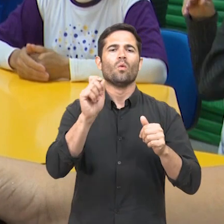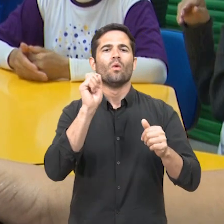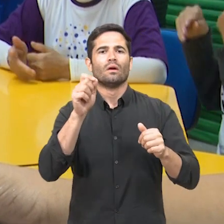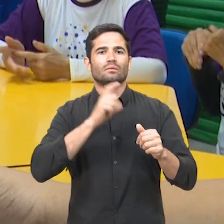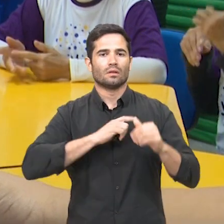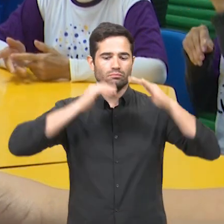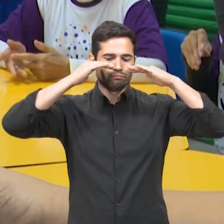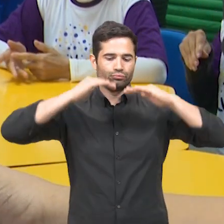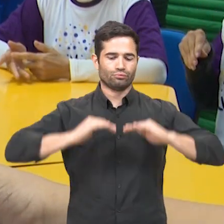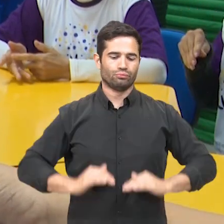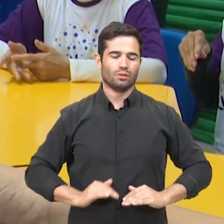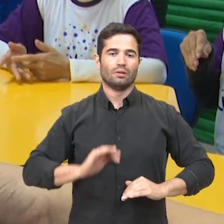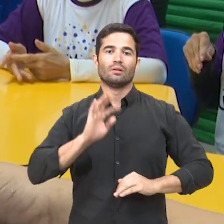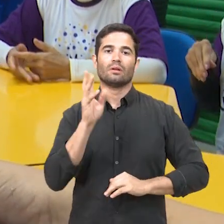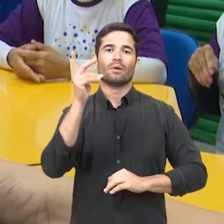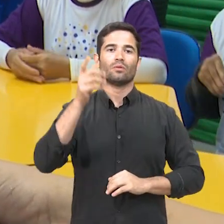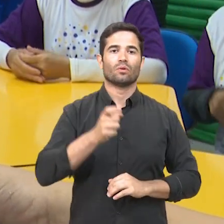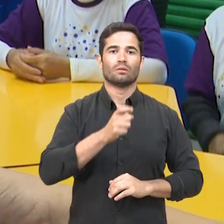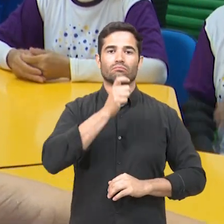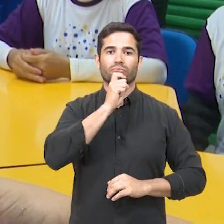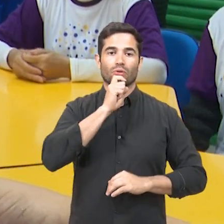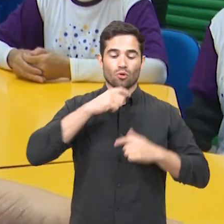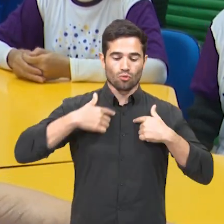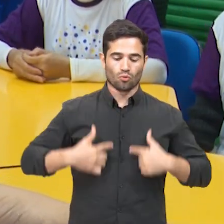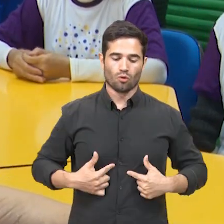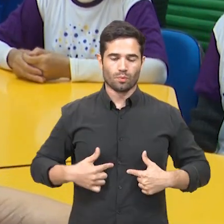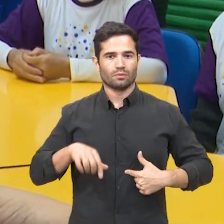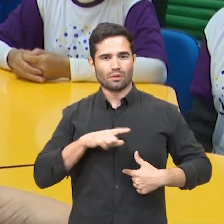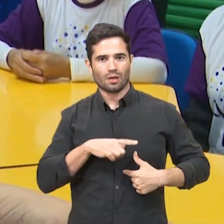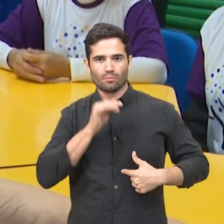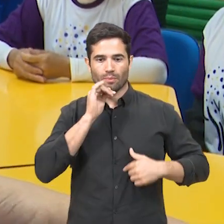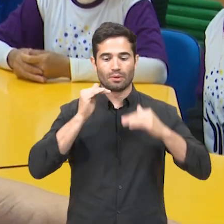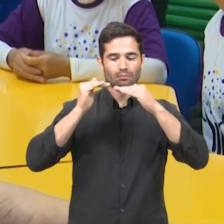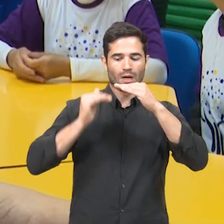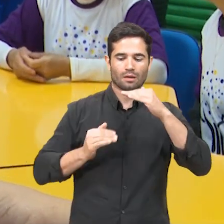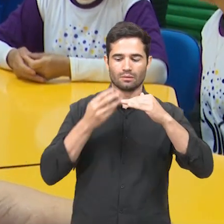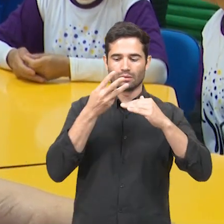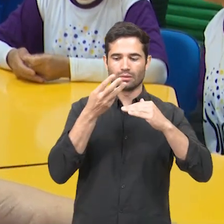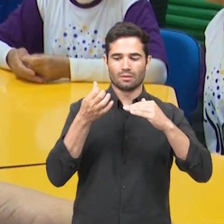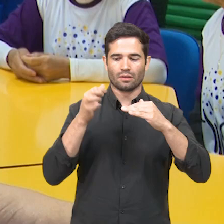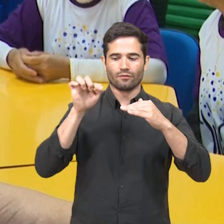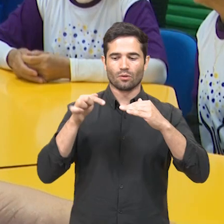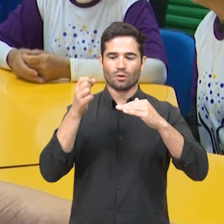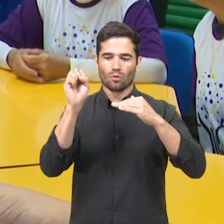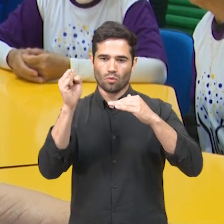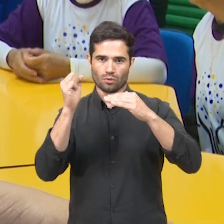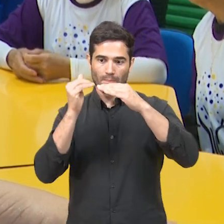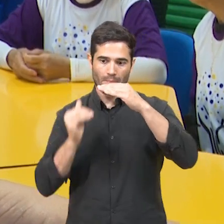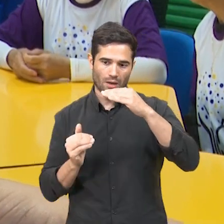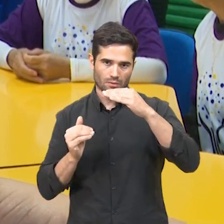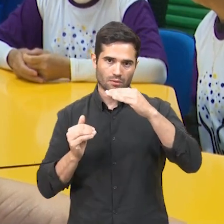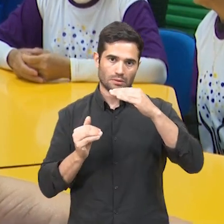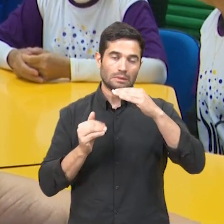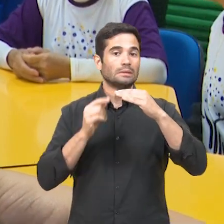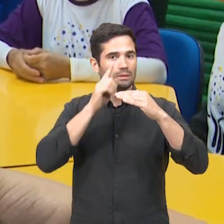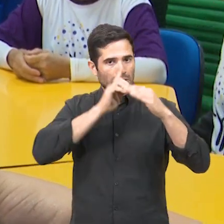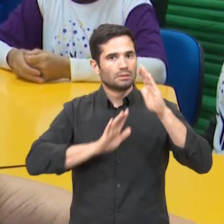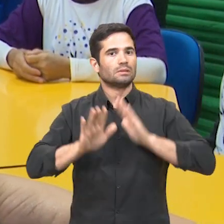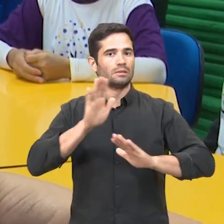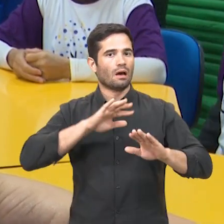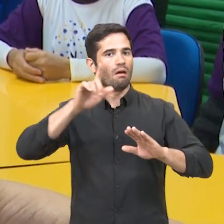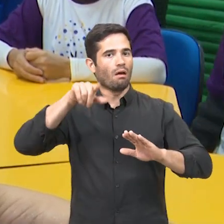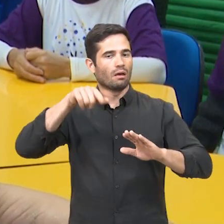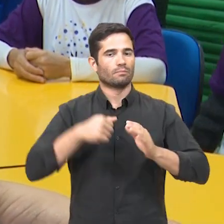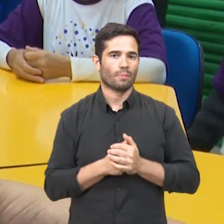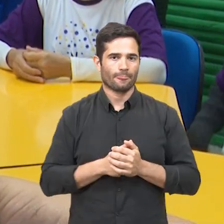é a redução da temperatura do corpo. Então, a gente considera aí temperaturas abaixo de 36,8, a gente já considera hipotermia. Então,